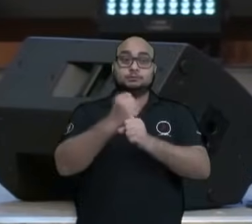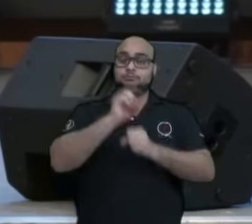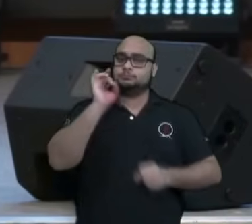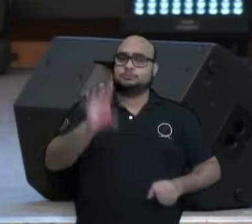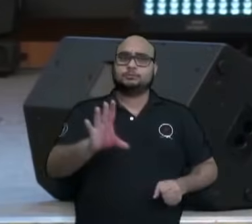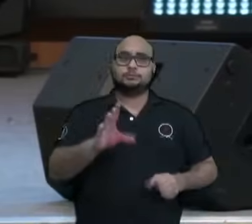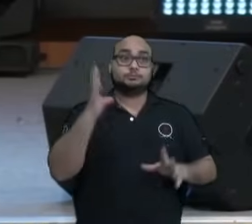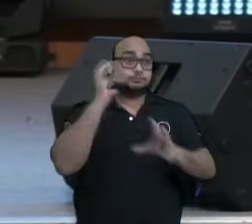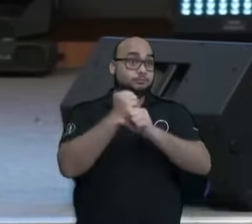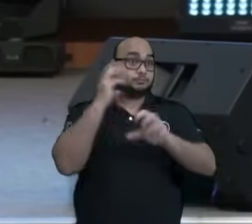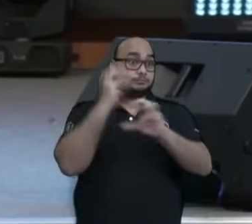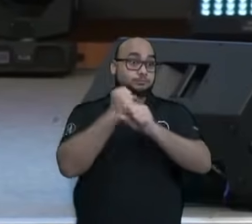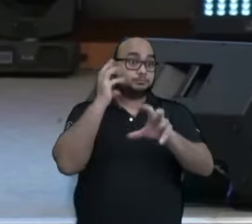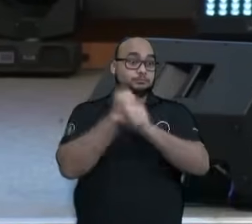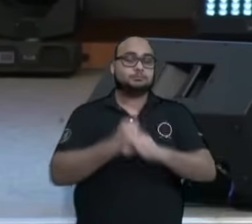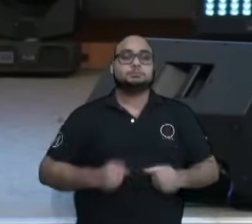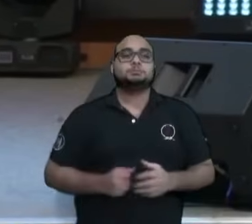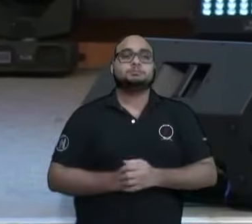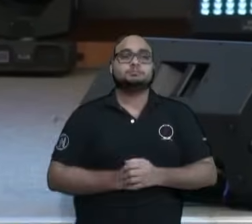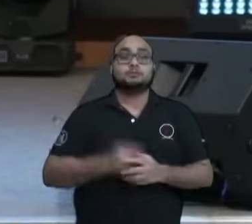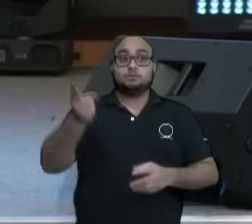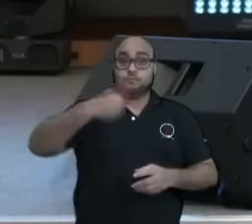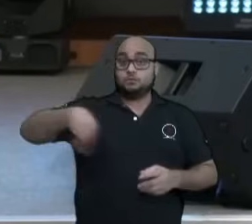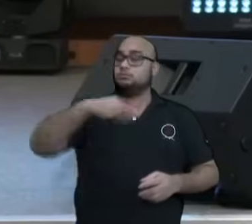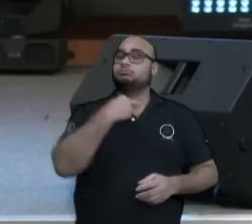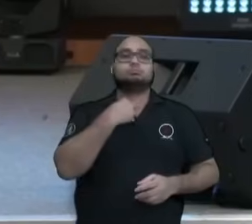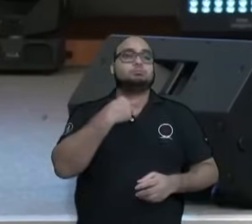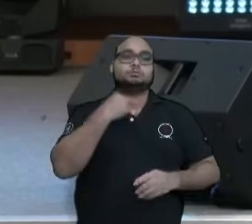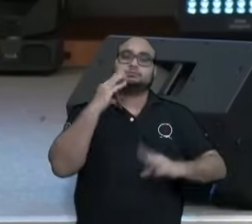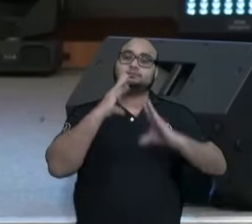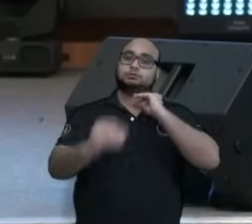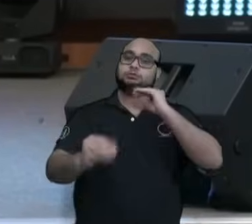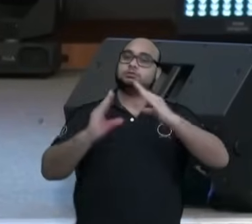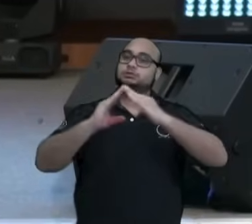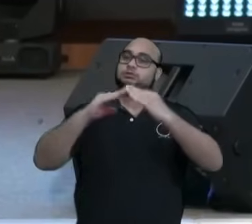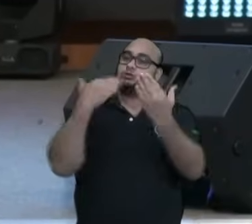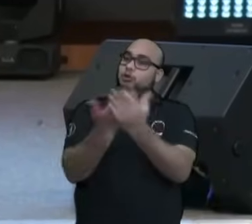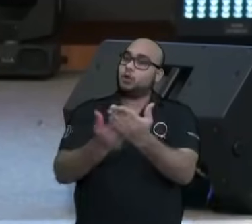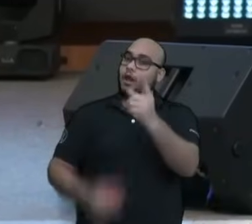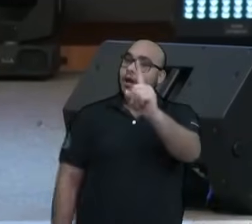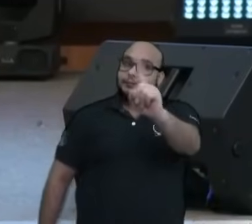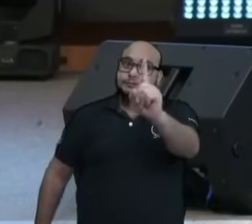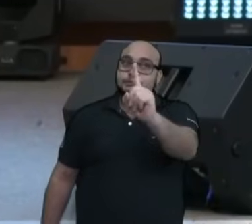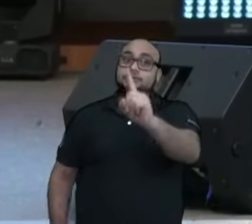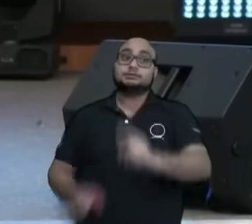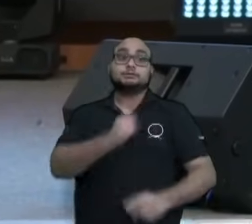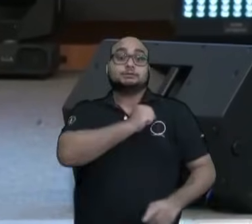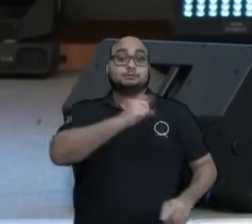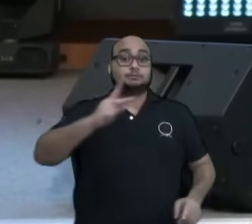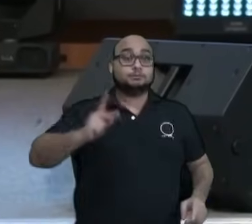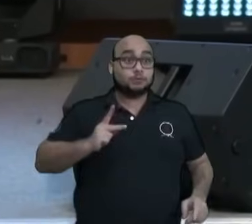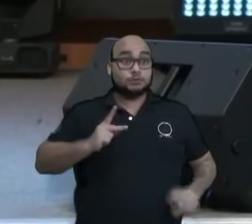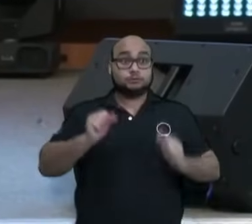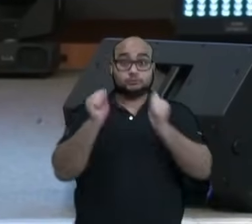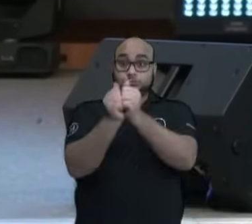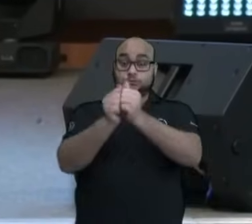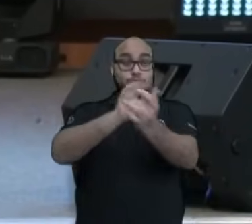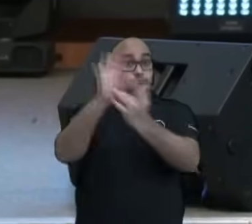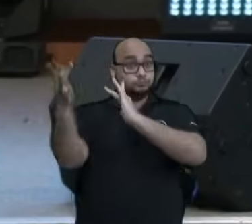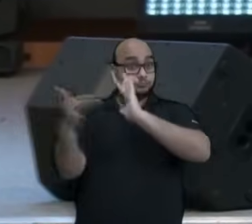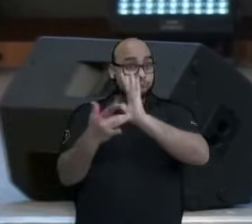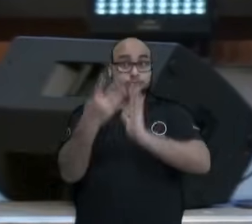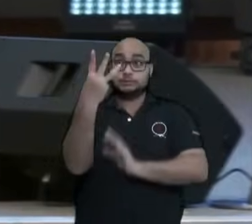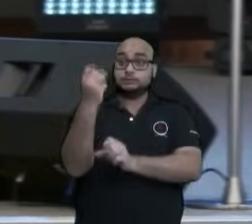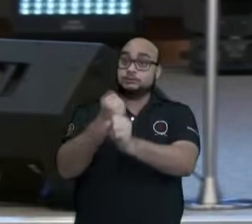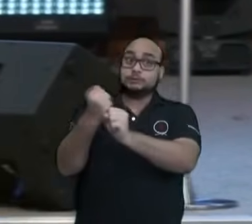você não pode fugir da escola os apóstolos ficaram na escola com Jesus 3 anos então vamos a